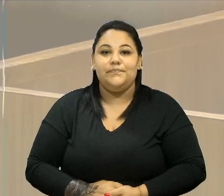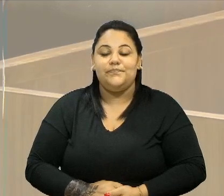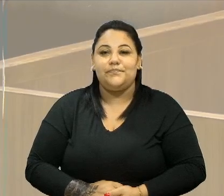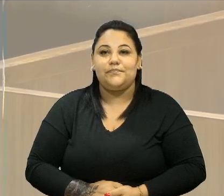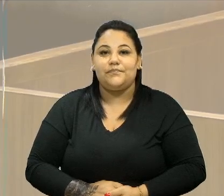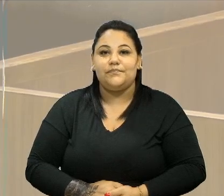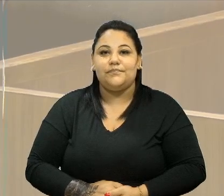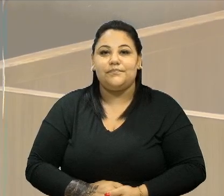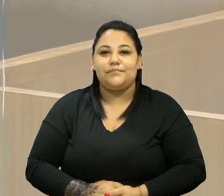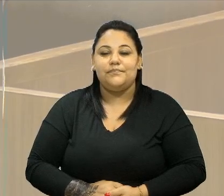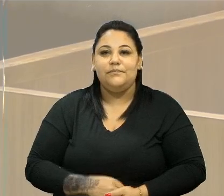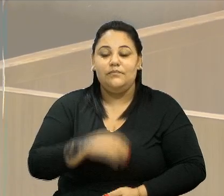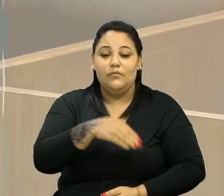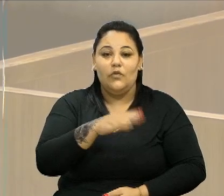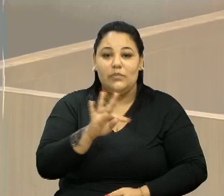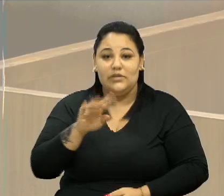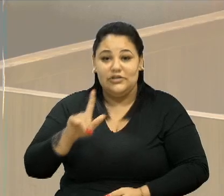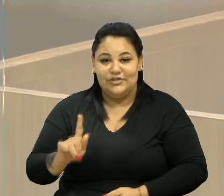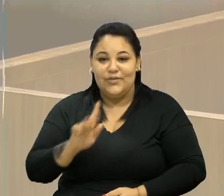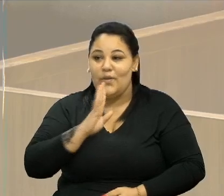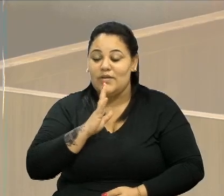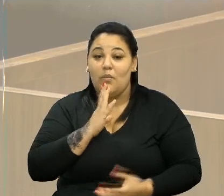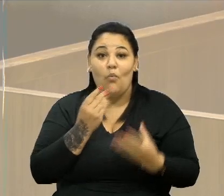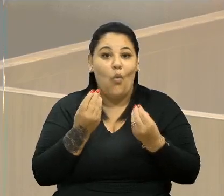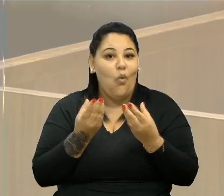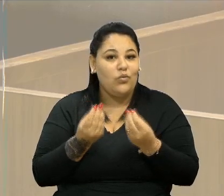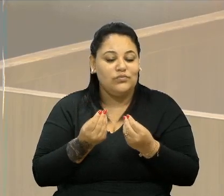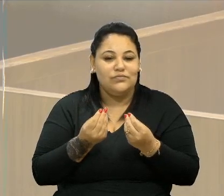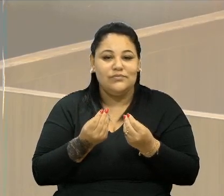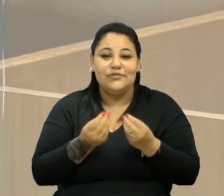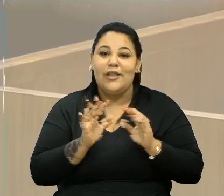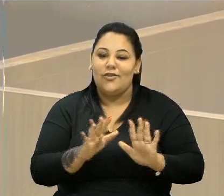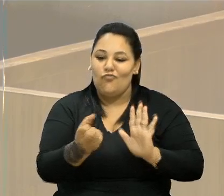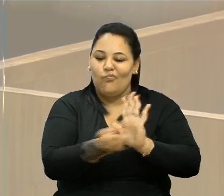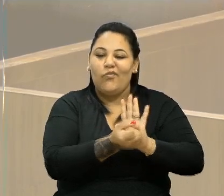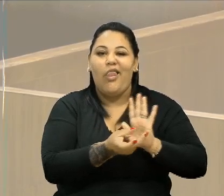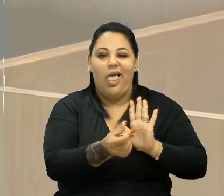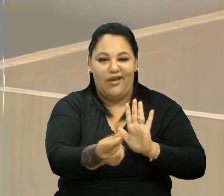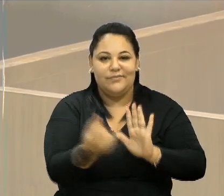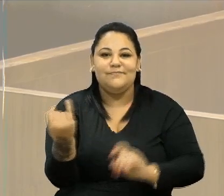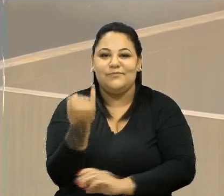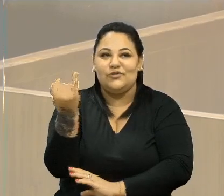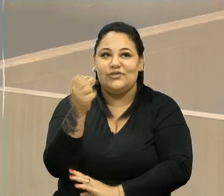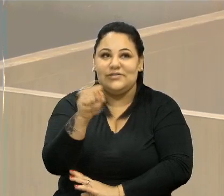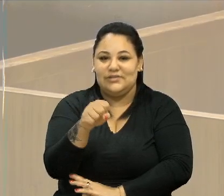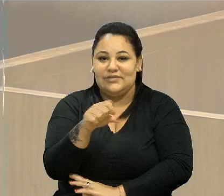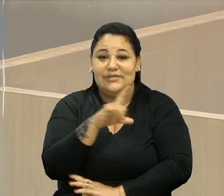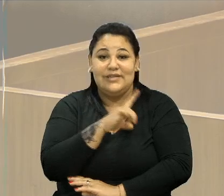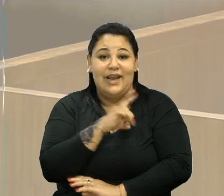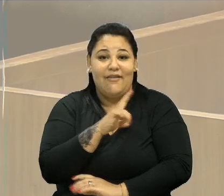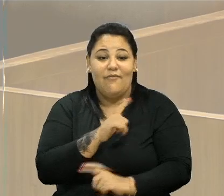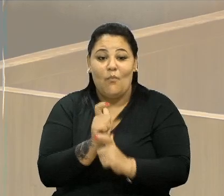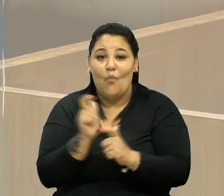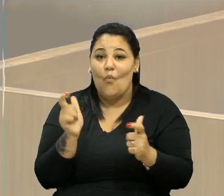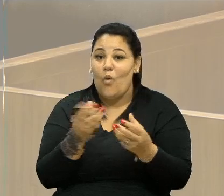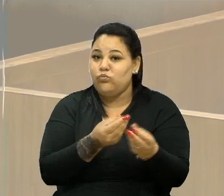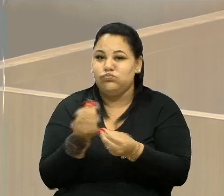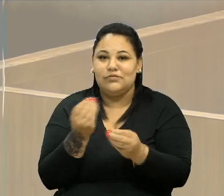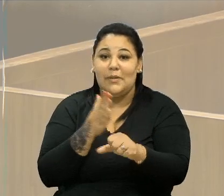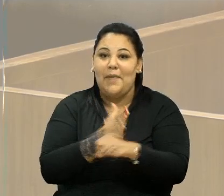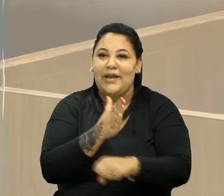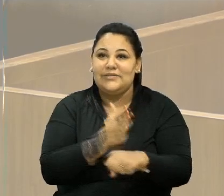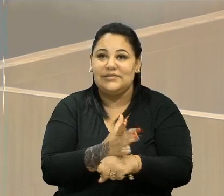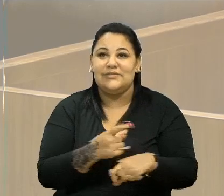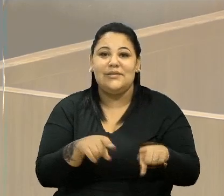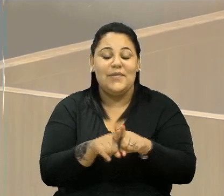Para o MTG, o conhecia como ninguém. Ele deixa um legado muito grande. Teve a maior participação